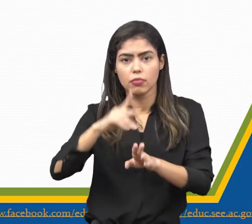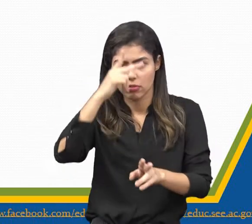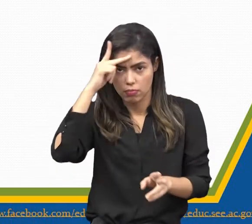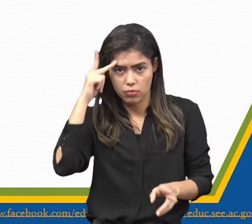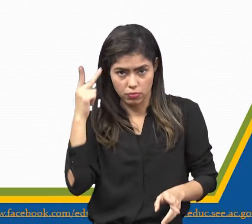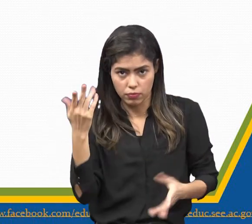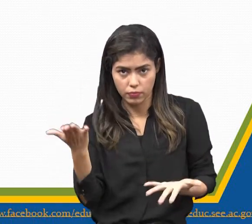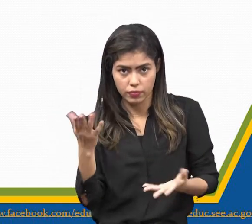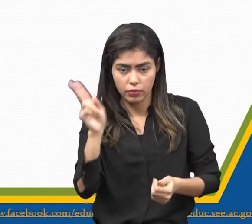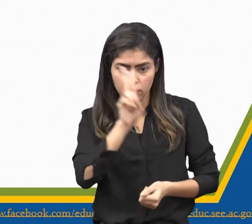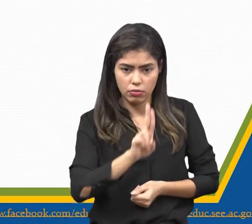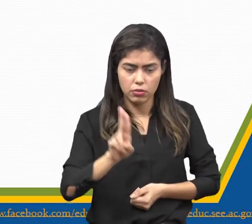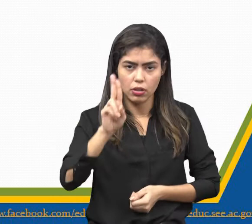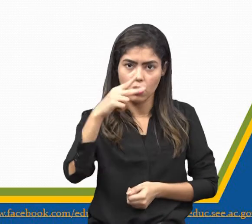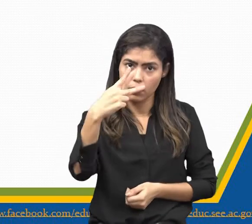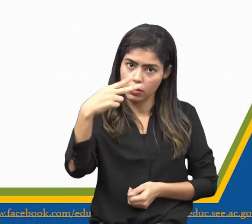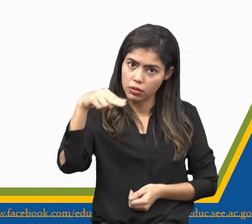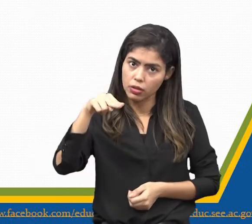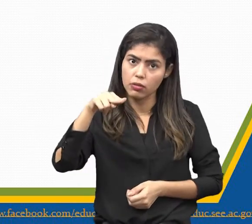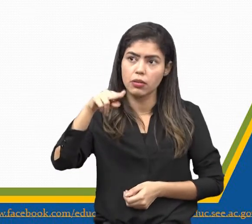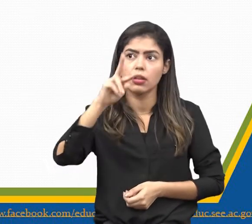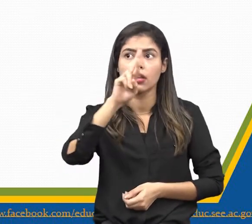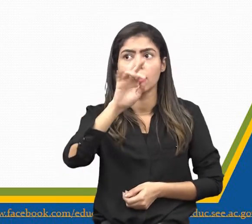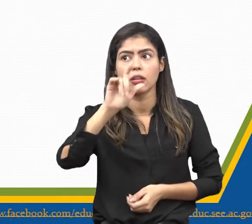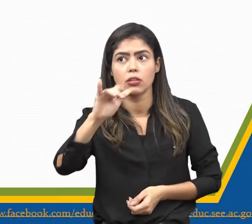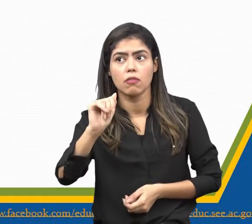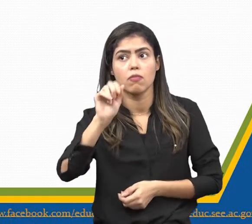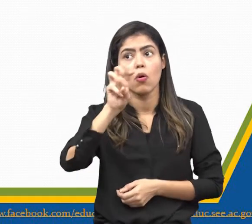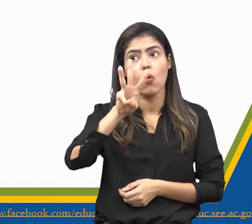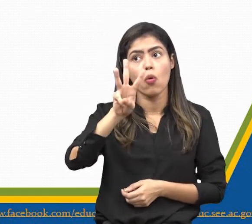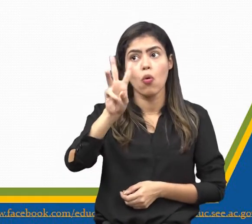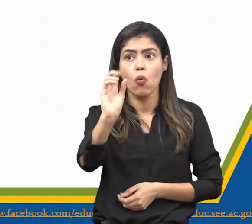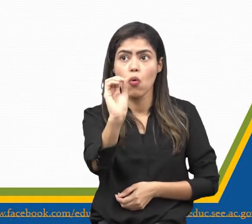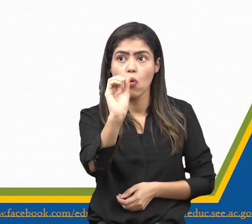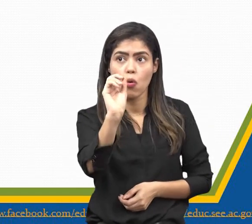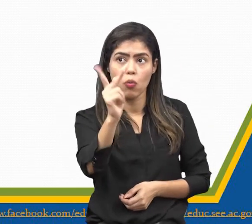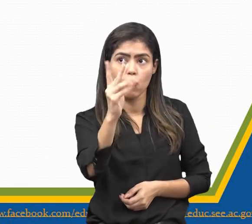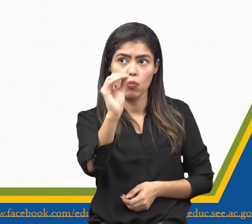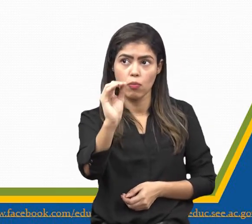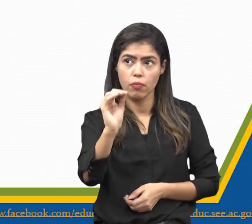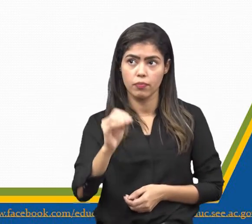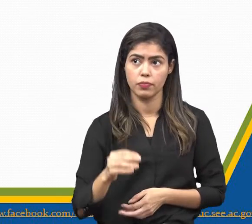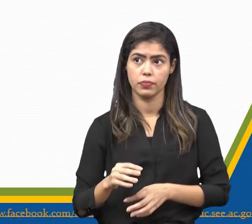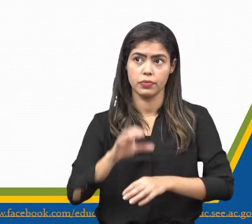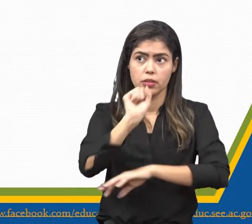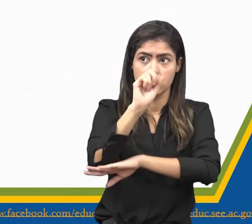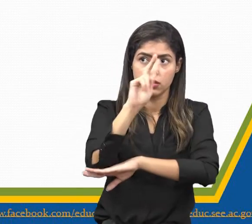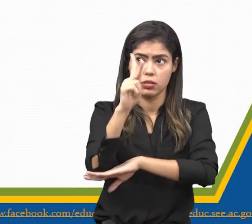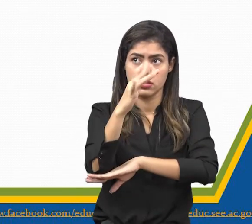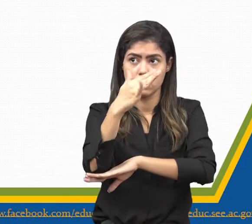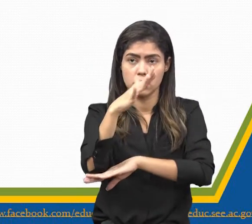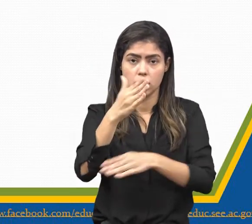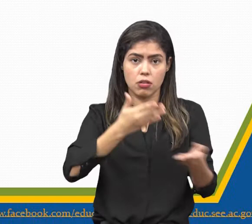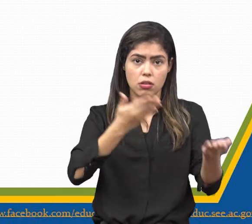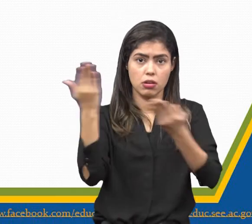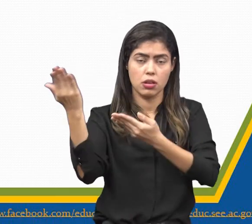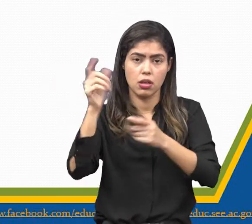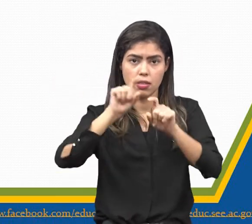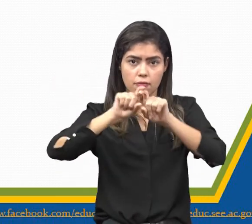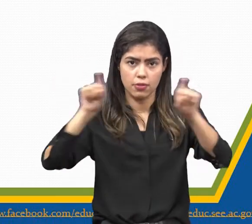pessoa, eu vou usar o pronome relativo who. Olha como vai ficar. She worked for a man who used to be an